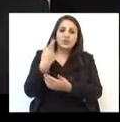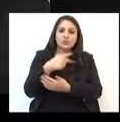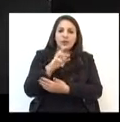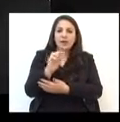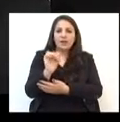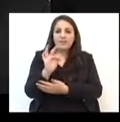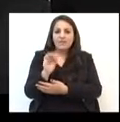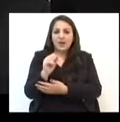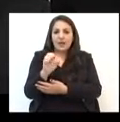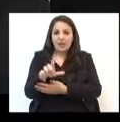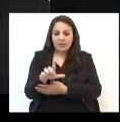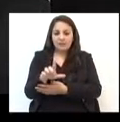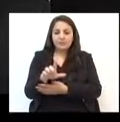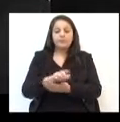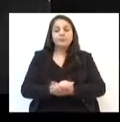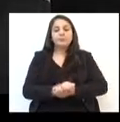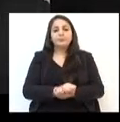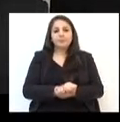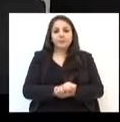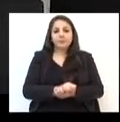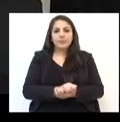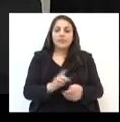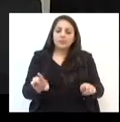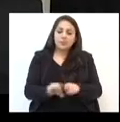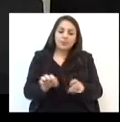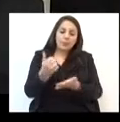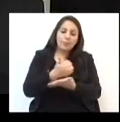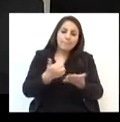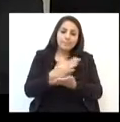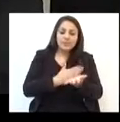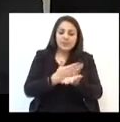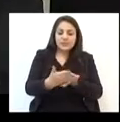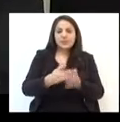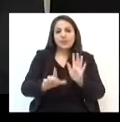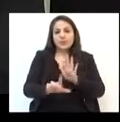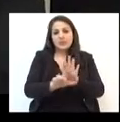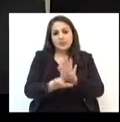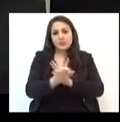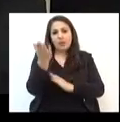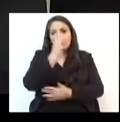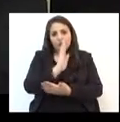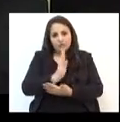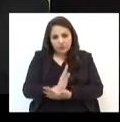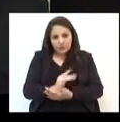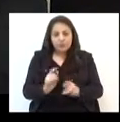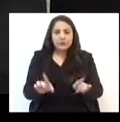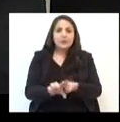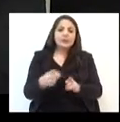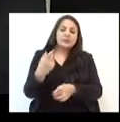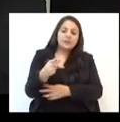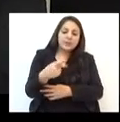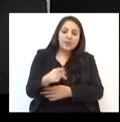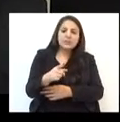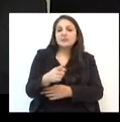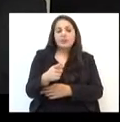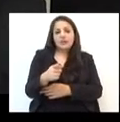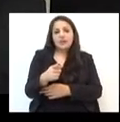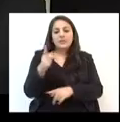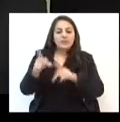Bortoluzzi, com base numa iniciativa de uma legislação nacional, essa de vontade popular, onde